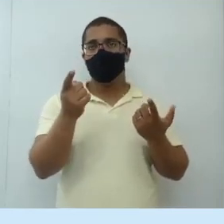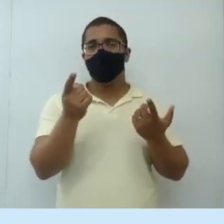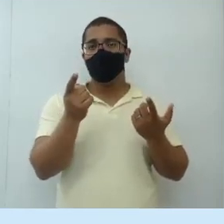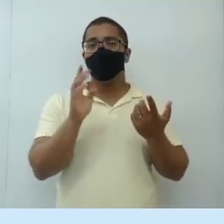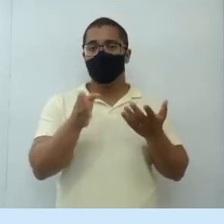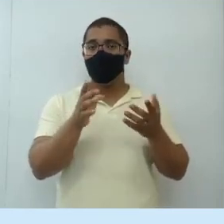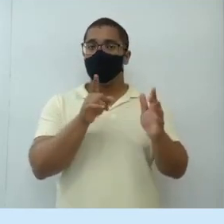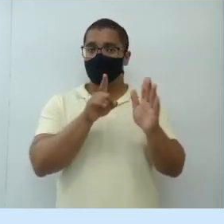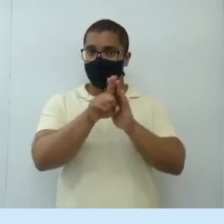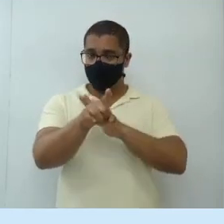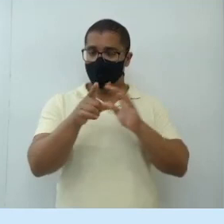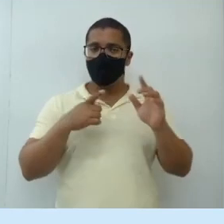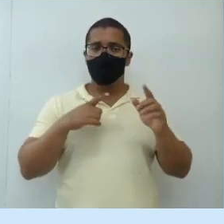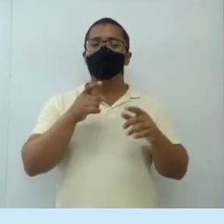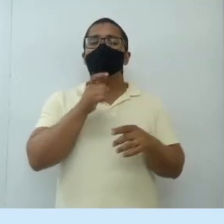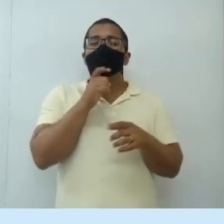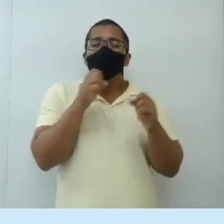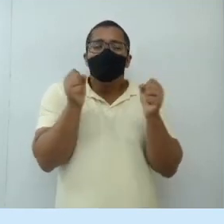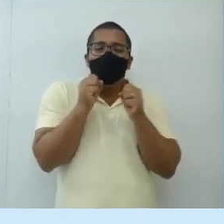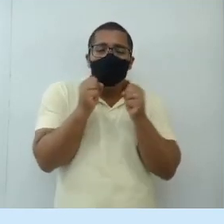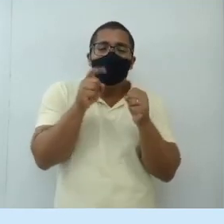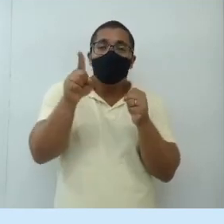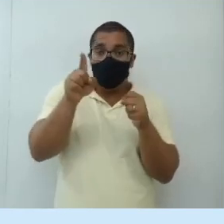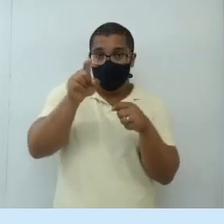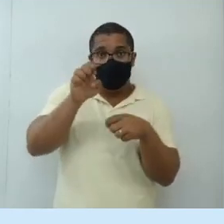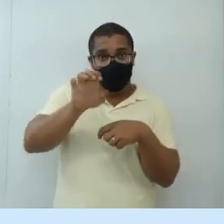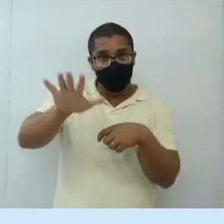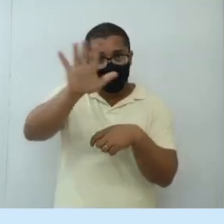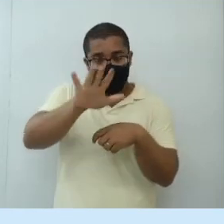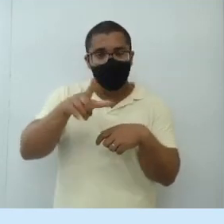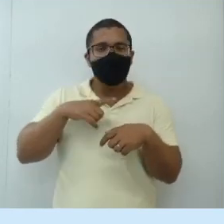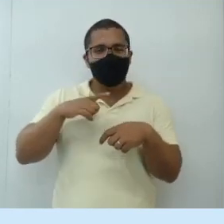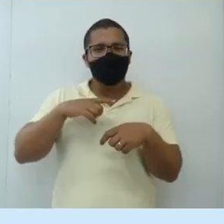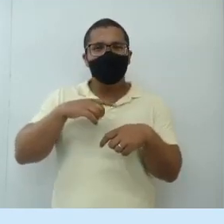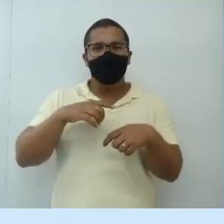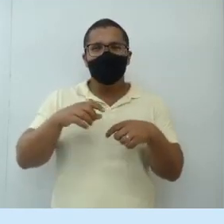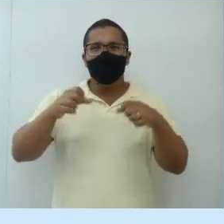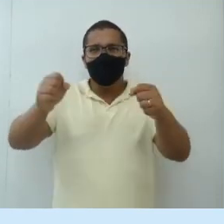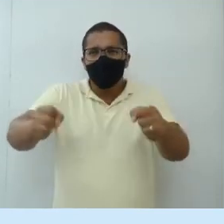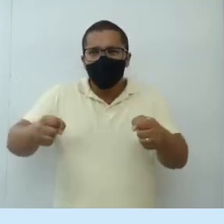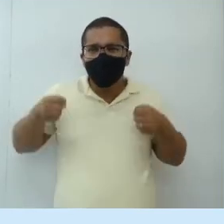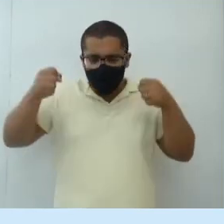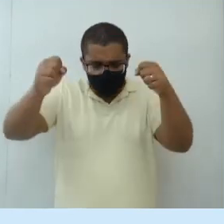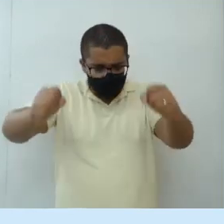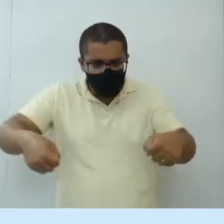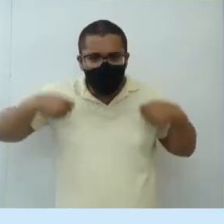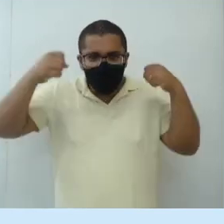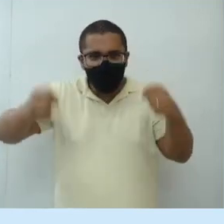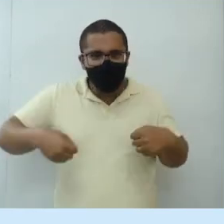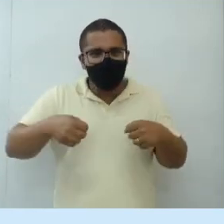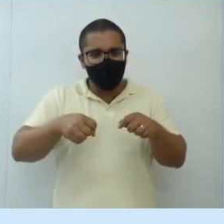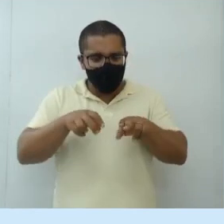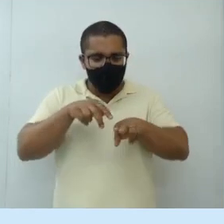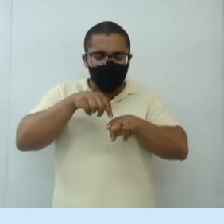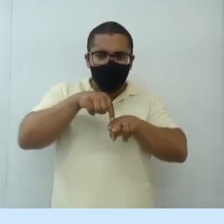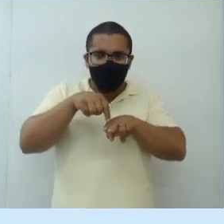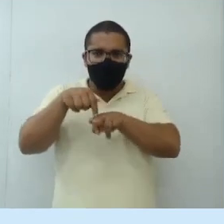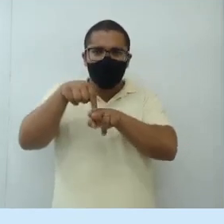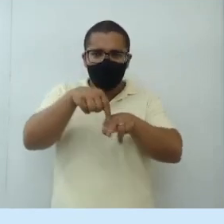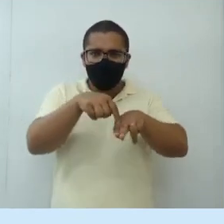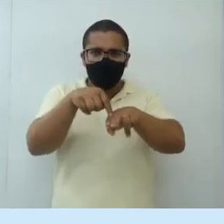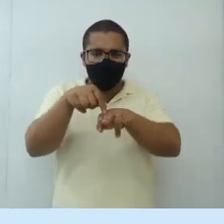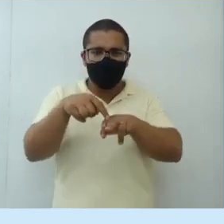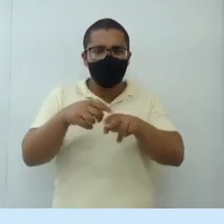que no inverno europeu as estações de esqui funciona justamente pela questão no frio e no verão